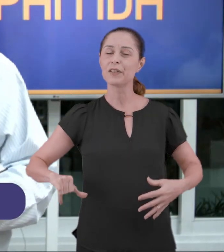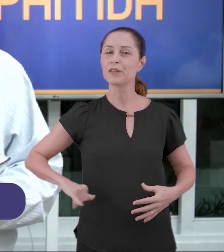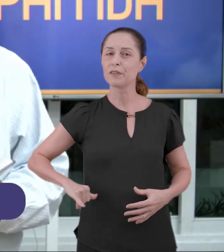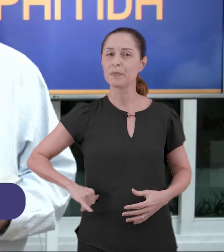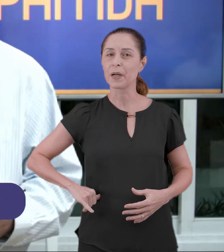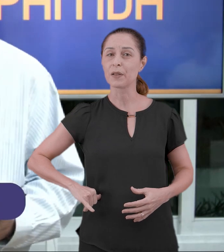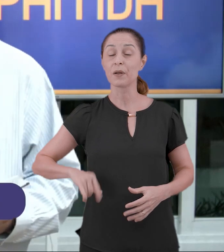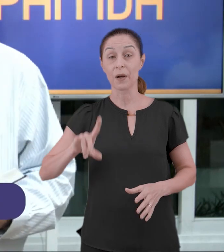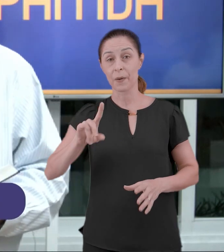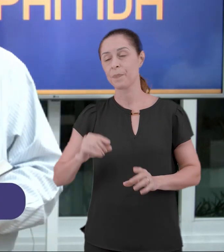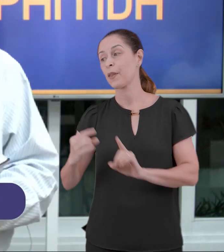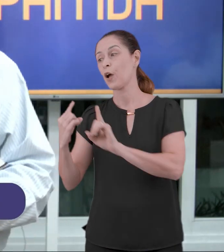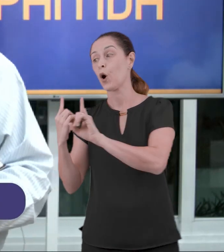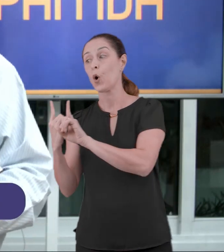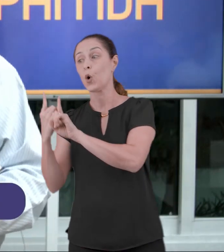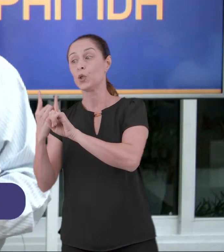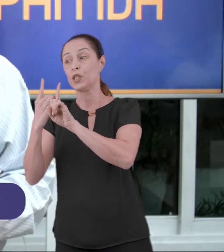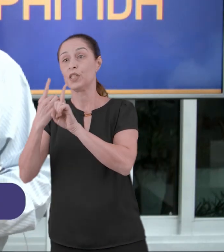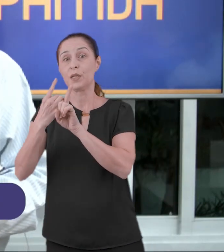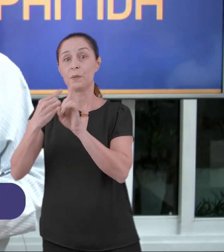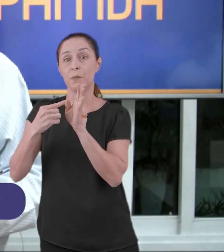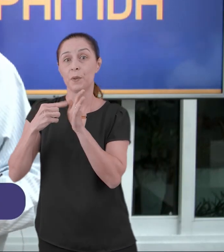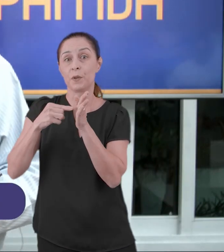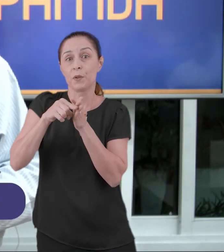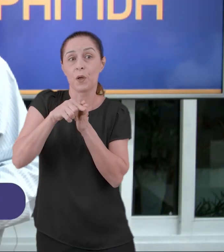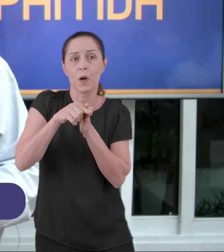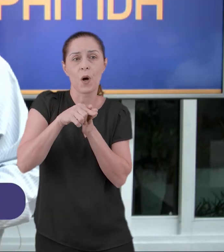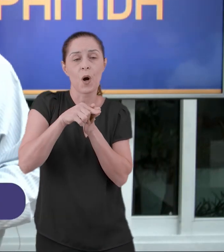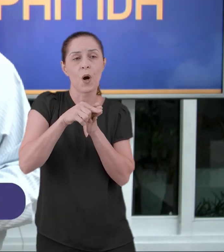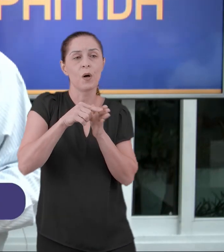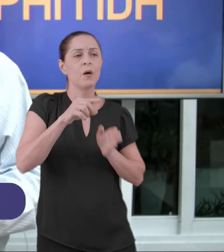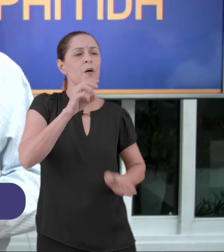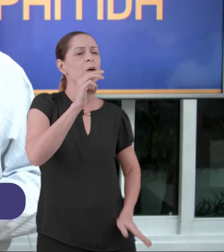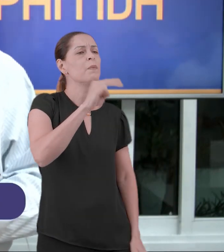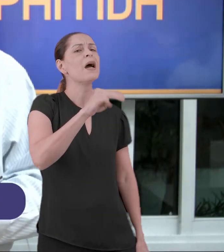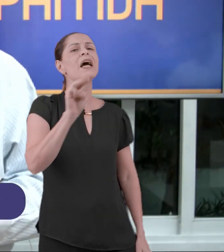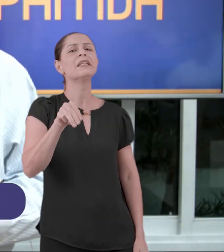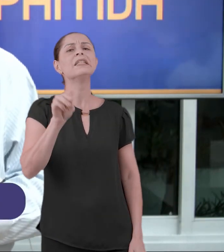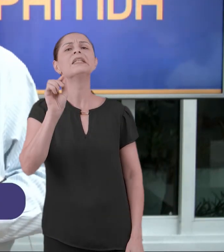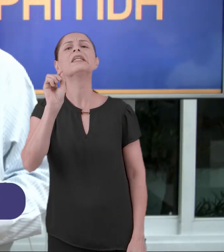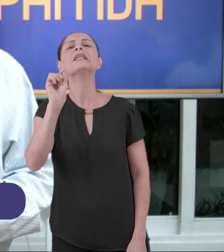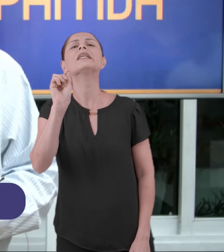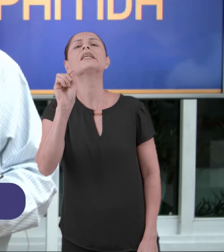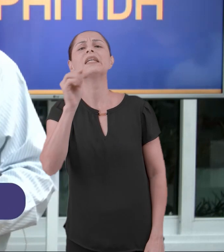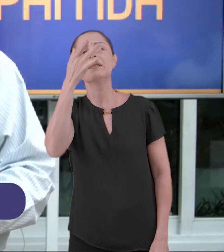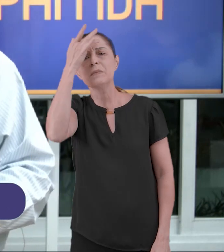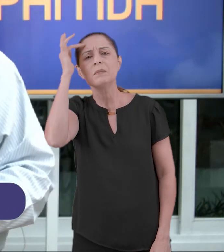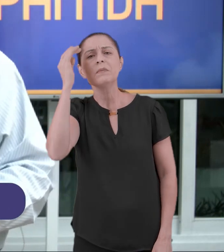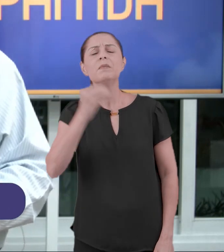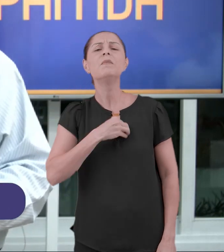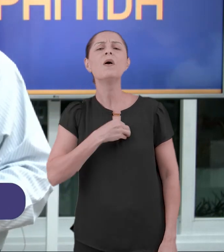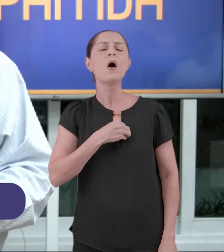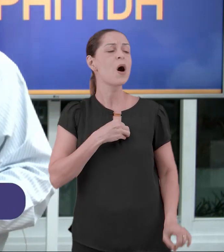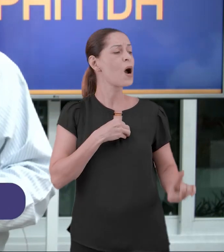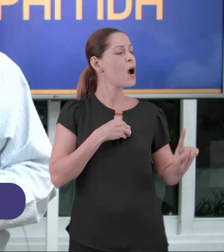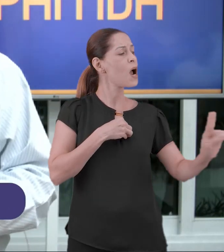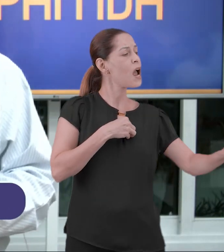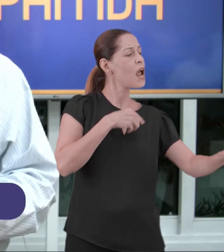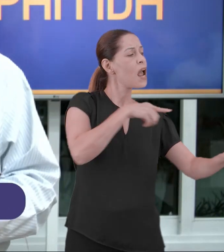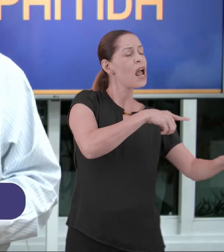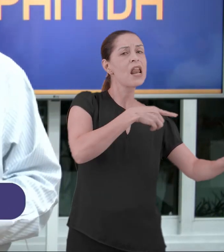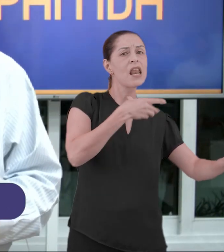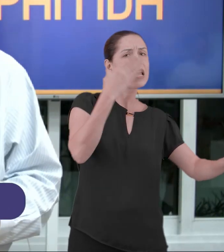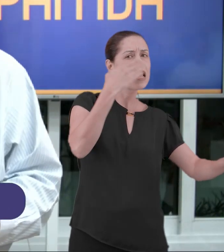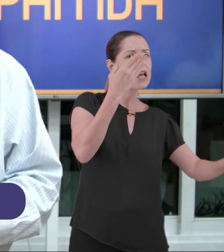discípulos perguntaram: Mestre, quem pecou, este ou seus pais, para que